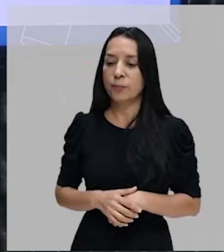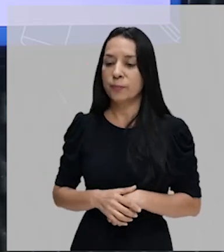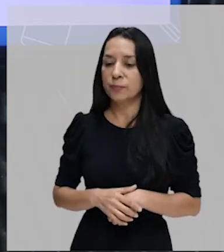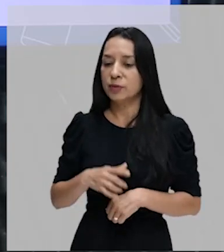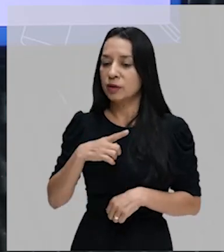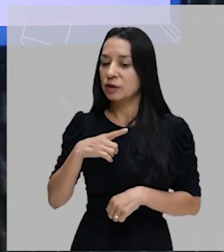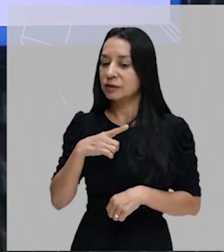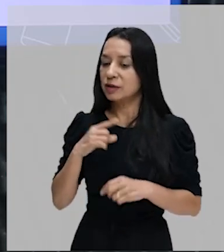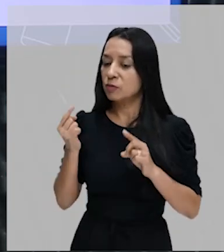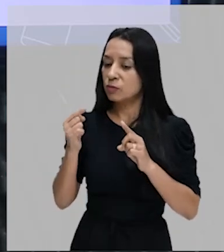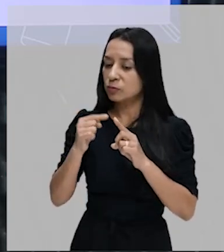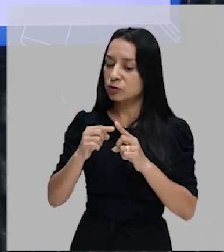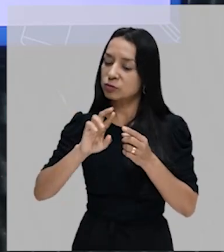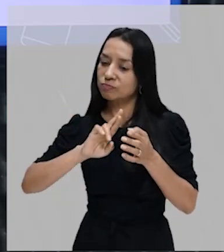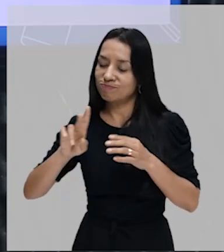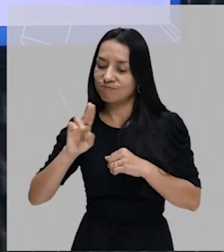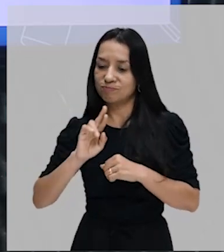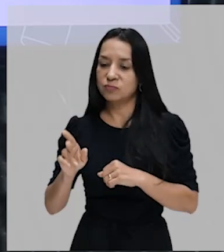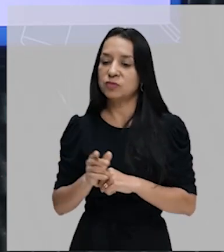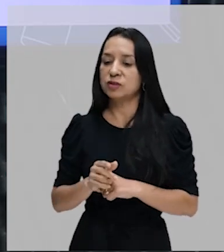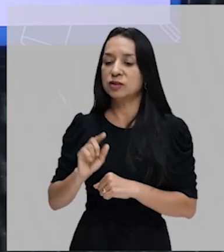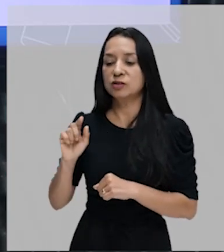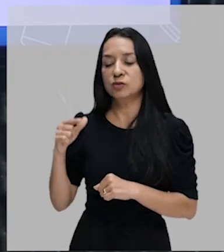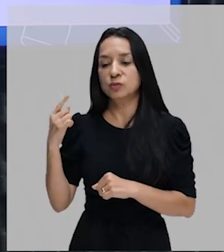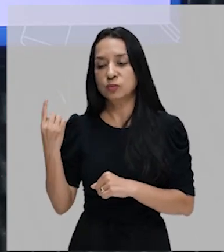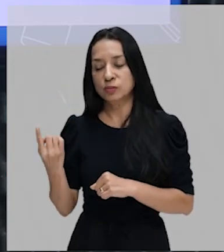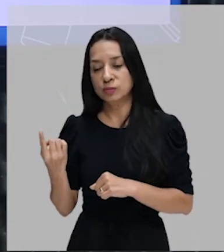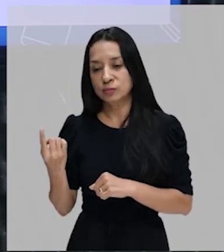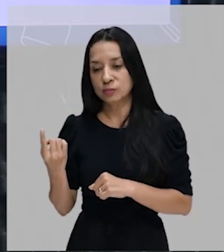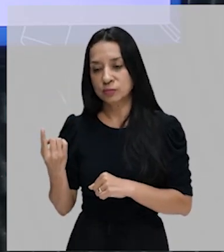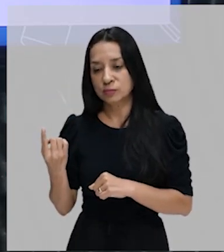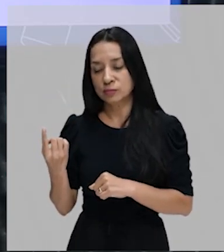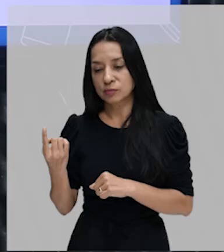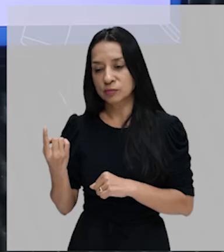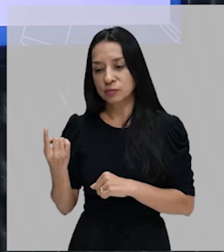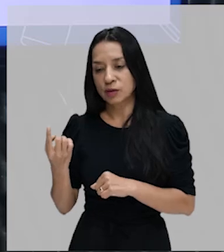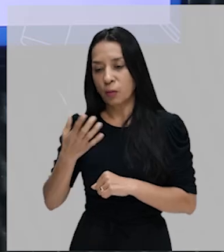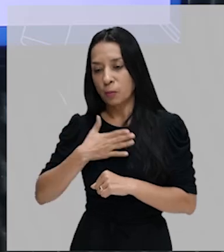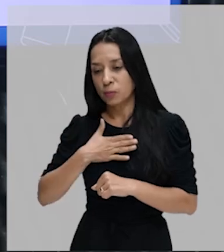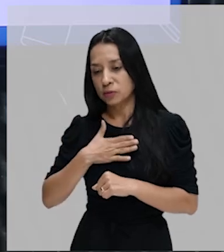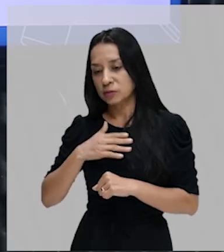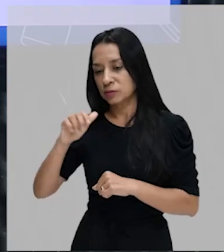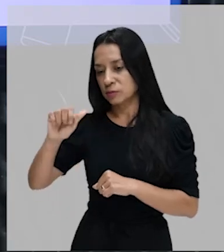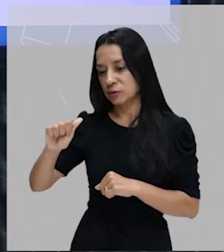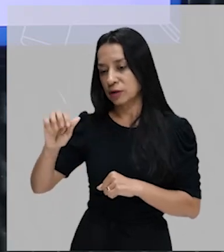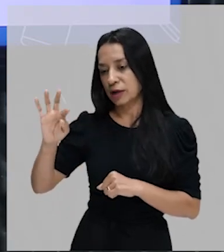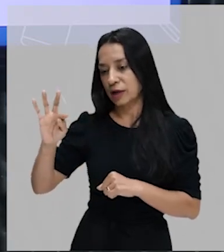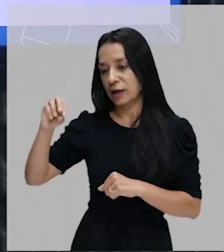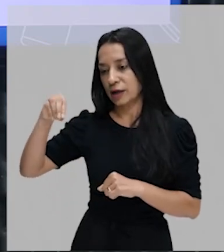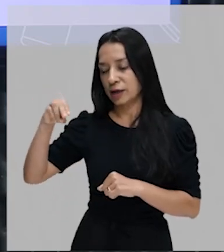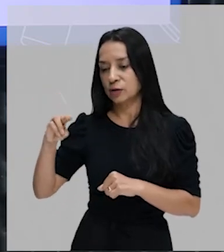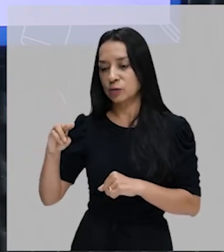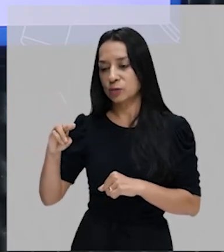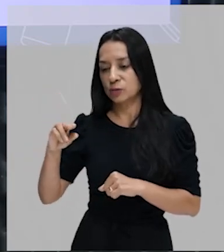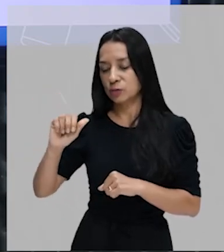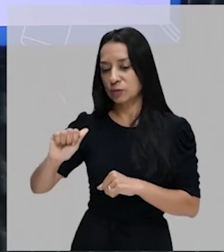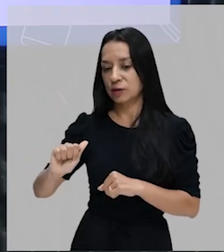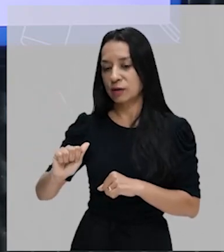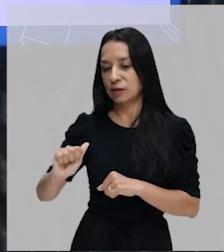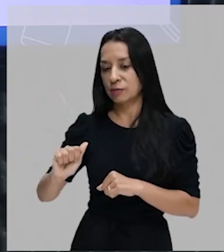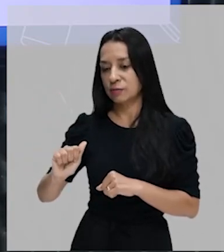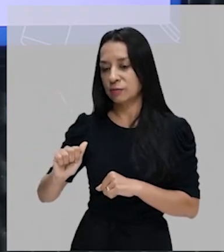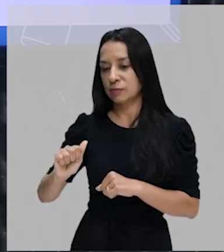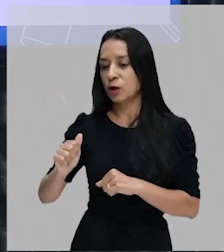uma função diferente aos possessivos de forma átona. Aparecem